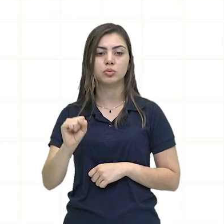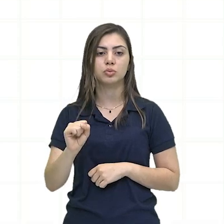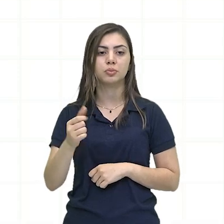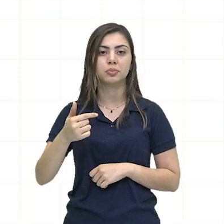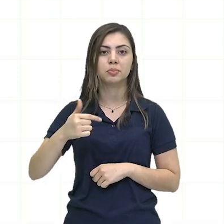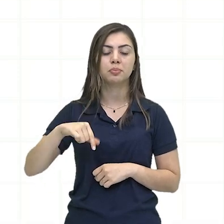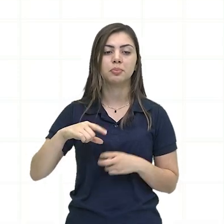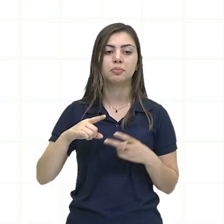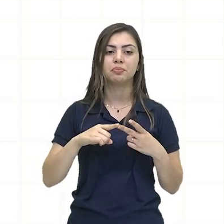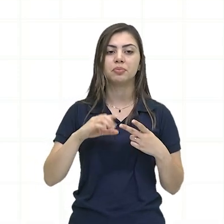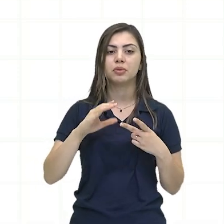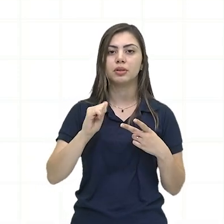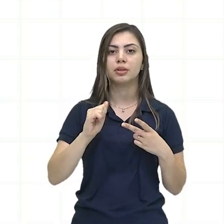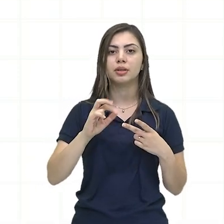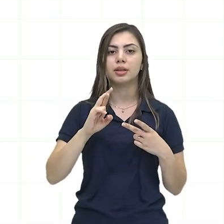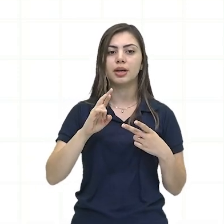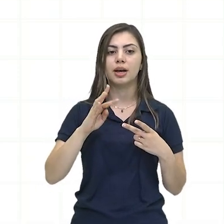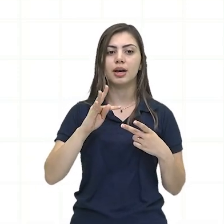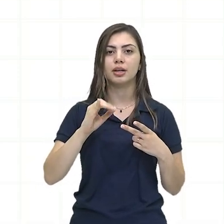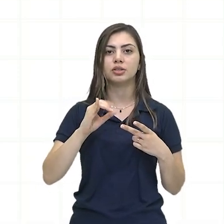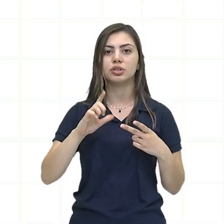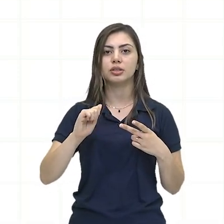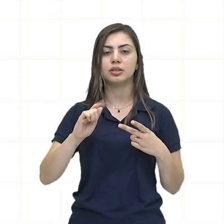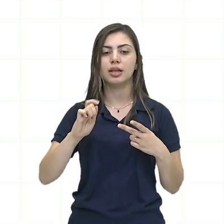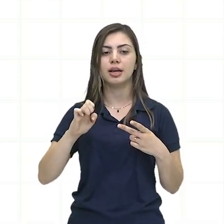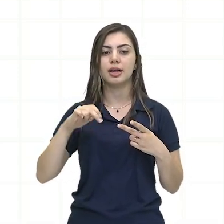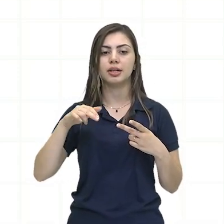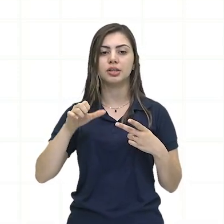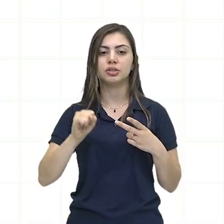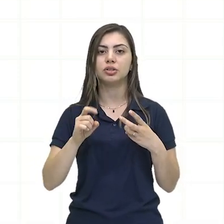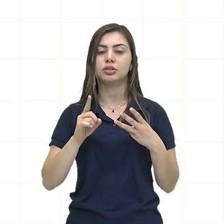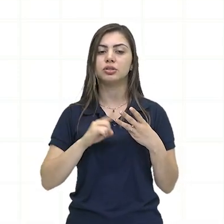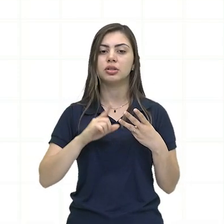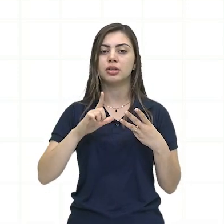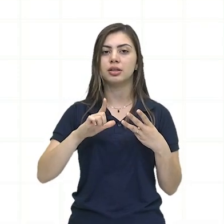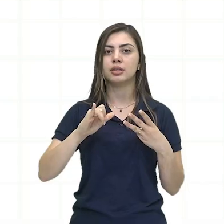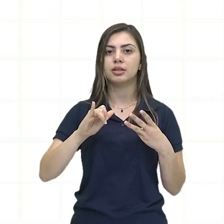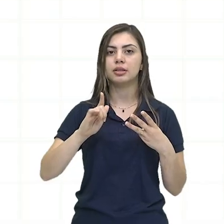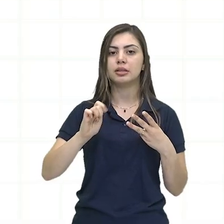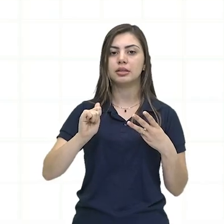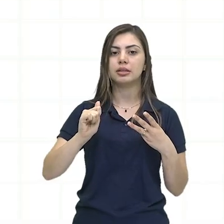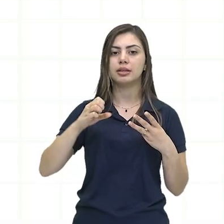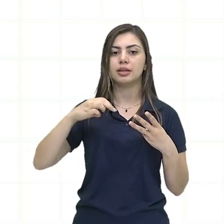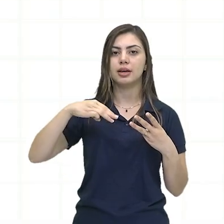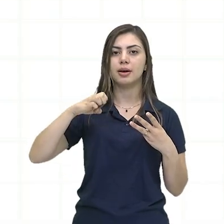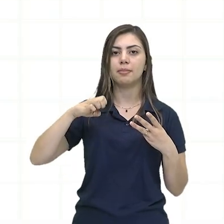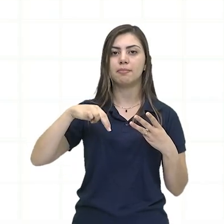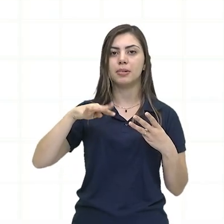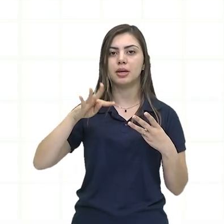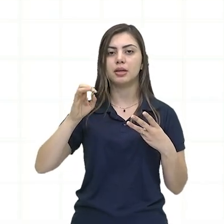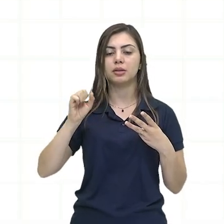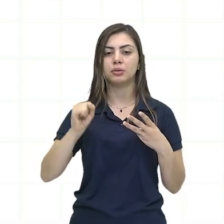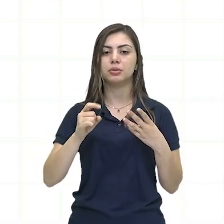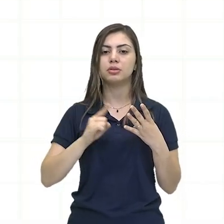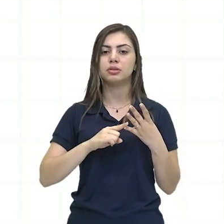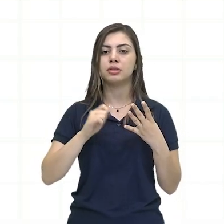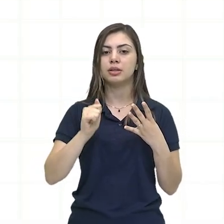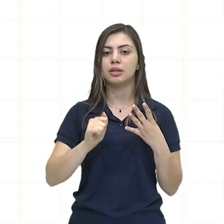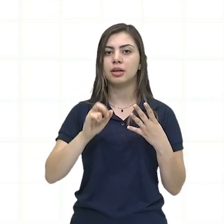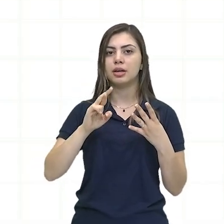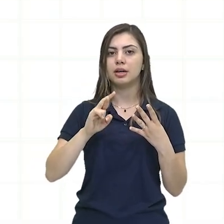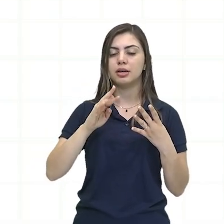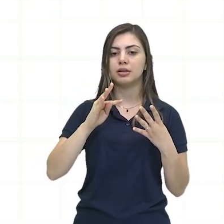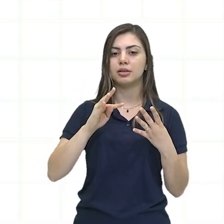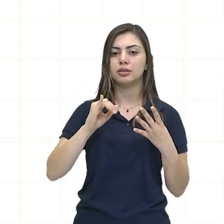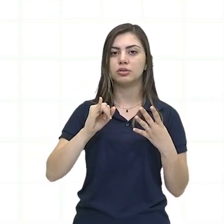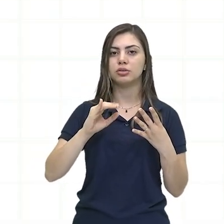nós temos aí as cartilagens e os ligamentos, além disso as articulações. Né?